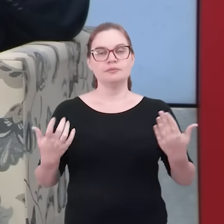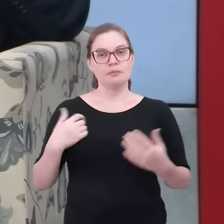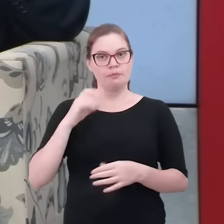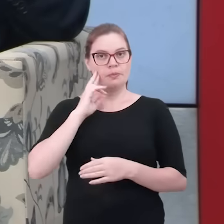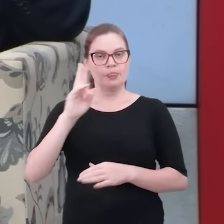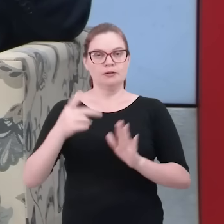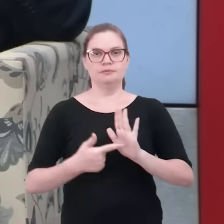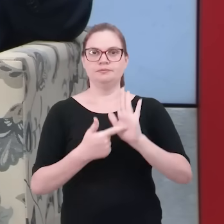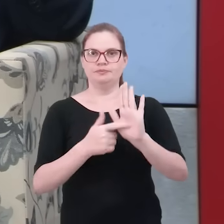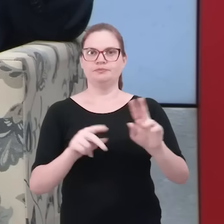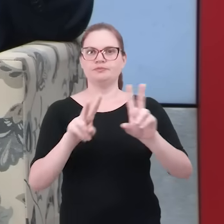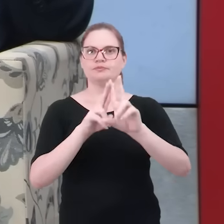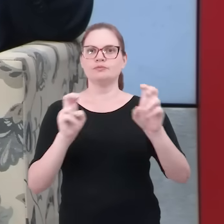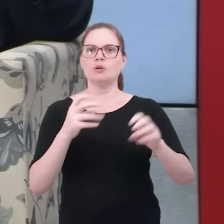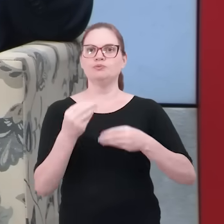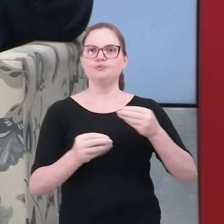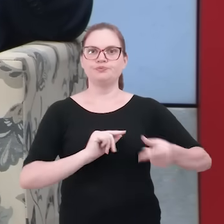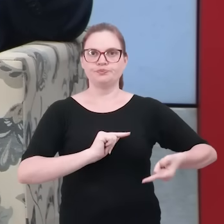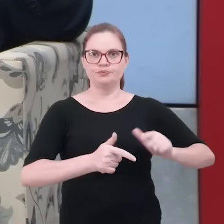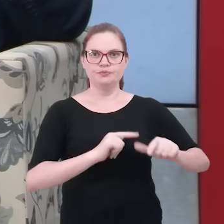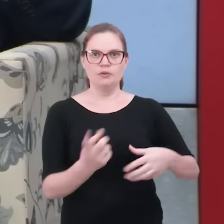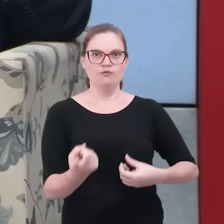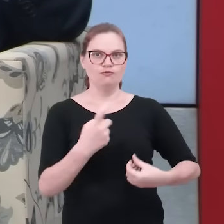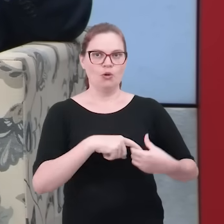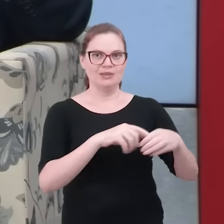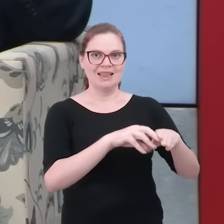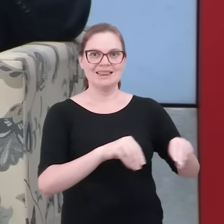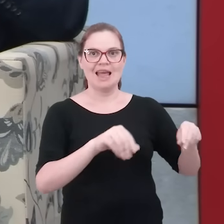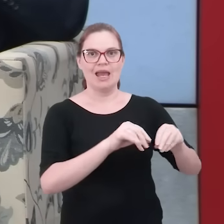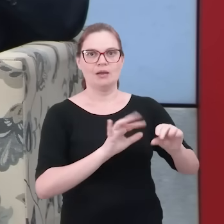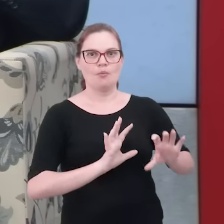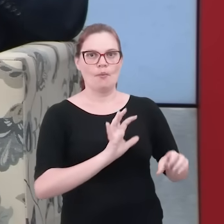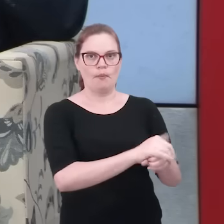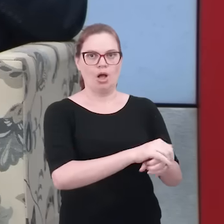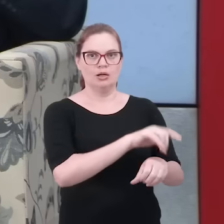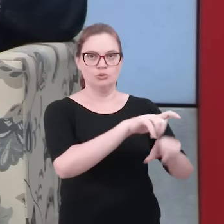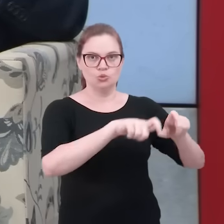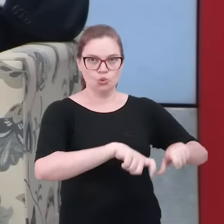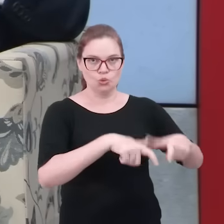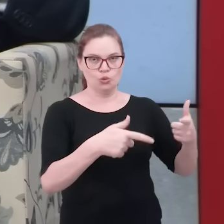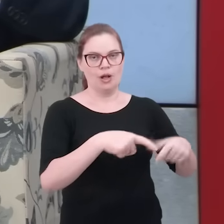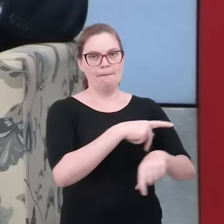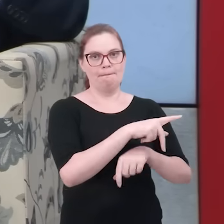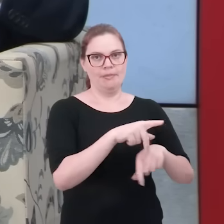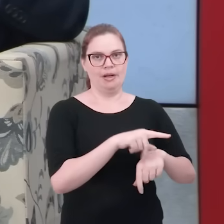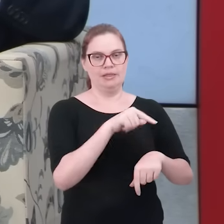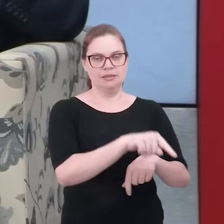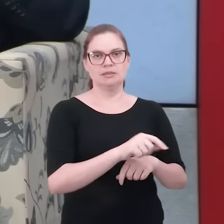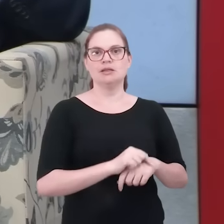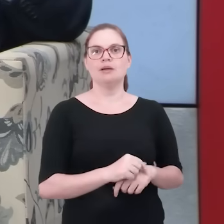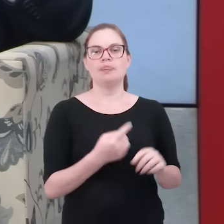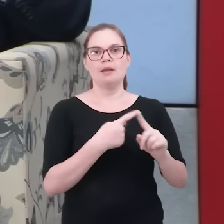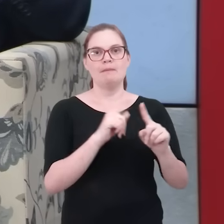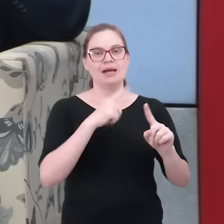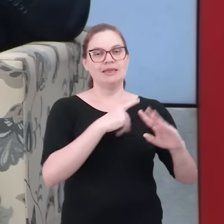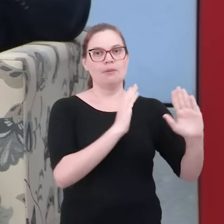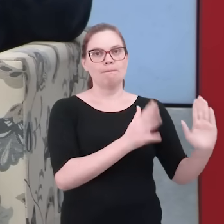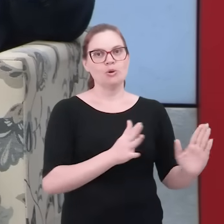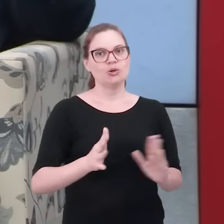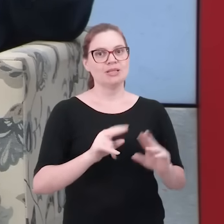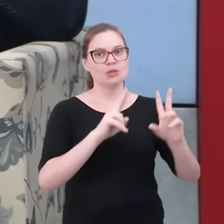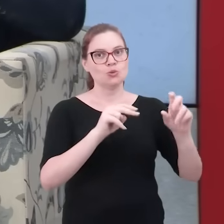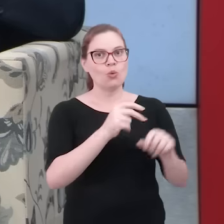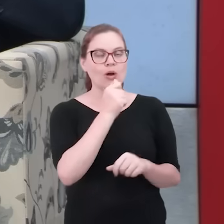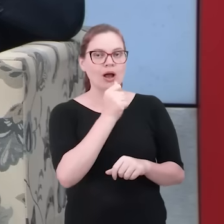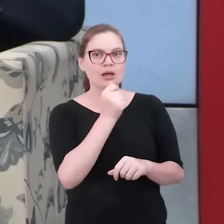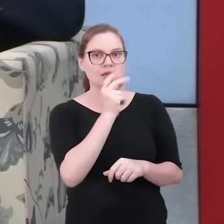que por ocasião do retorno de Israel à terra, mas dentro de um processo, incluindo a conquista de Jerusalém, a